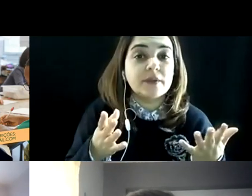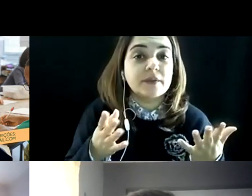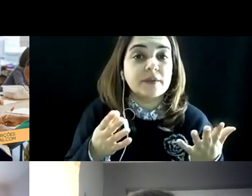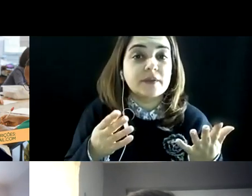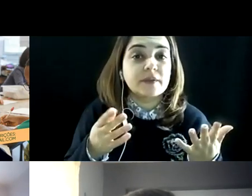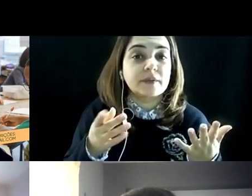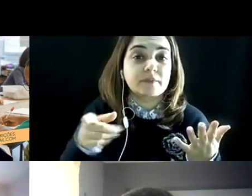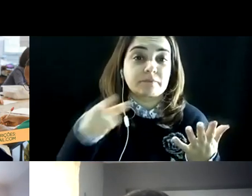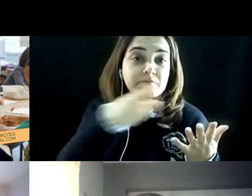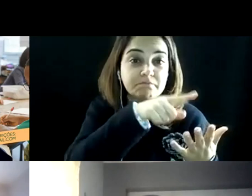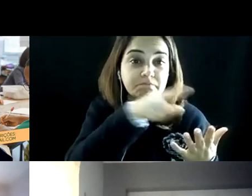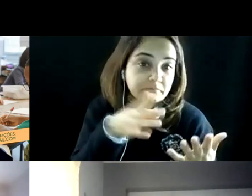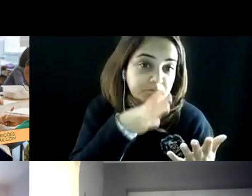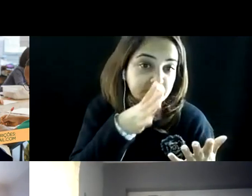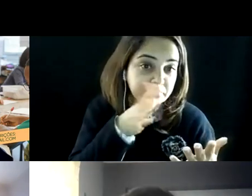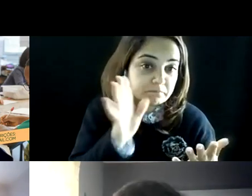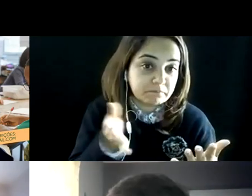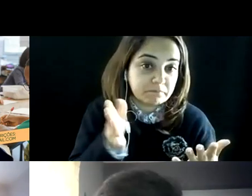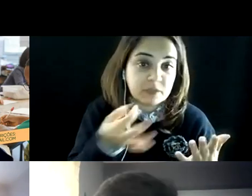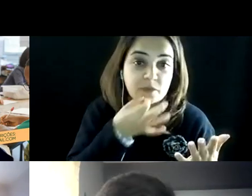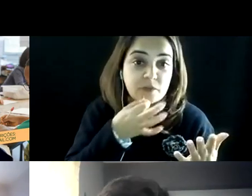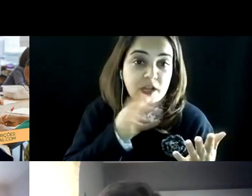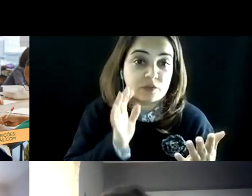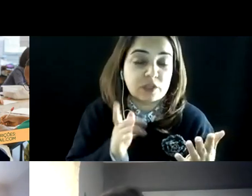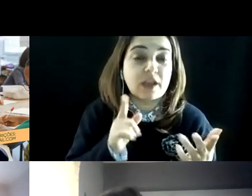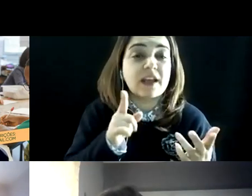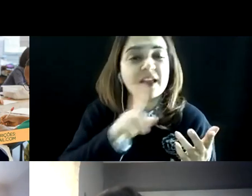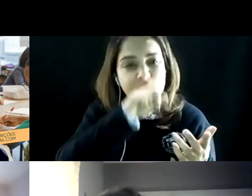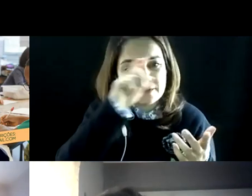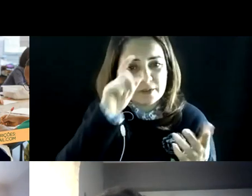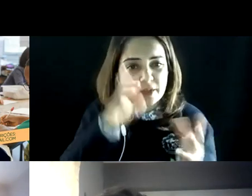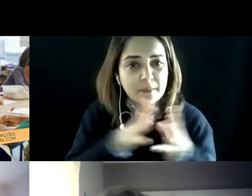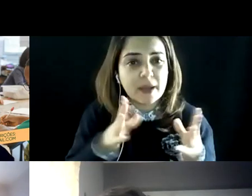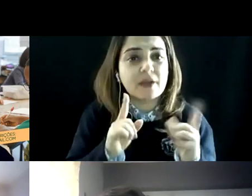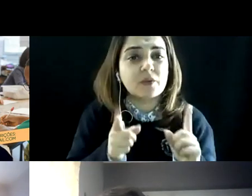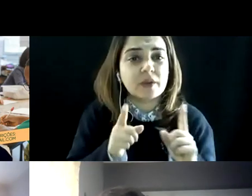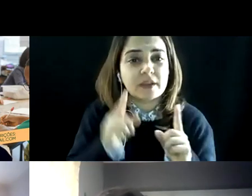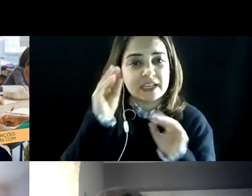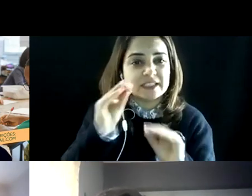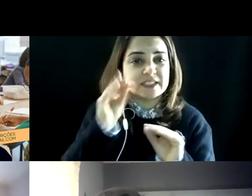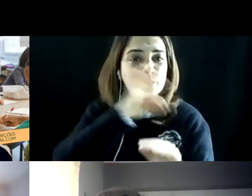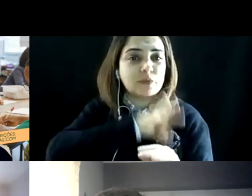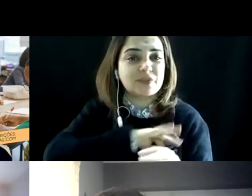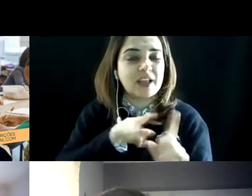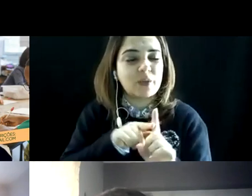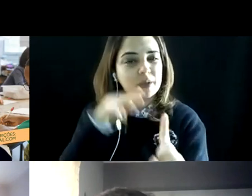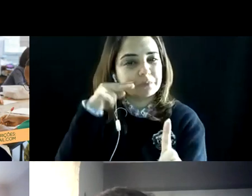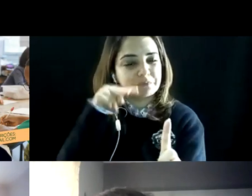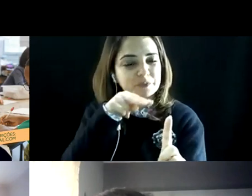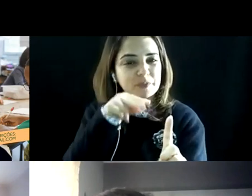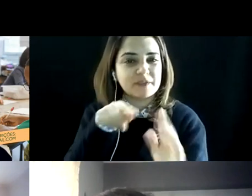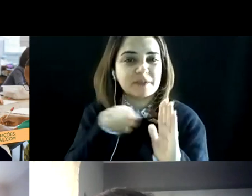tanto, enfim, toda a gente falou, é a questão do ensino profissional ser visto como via de